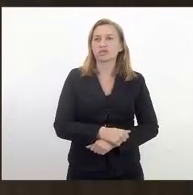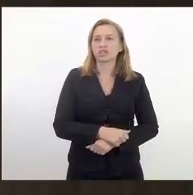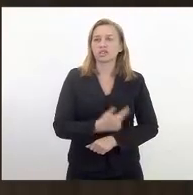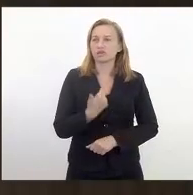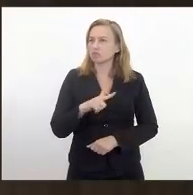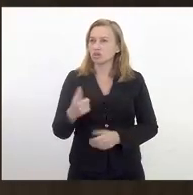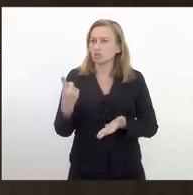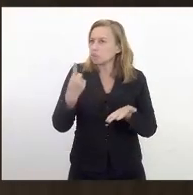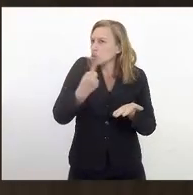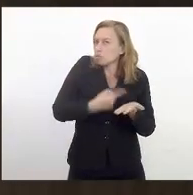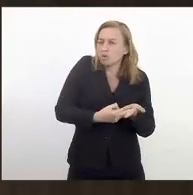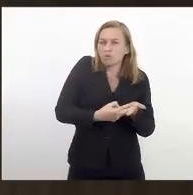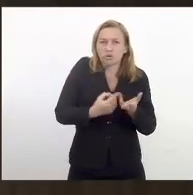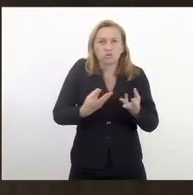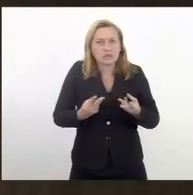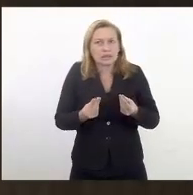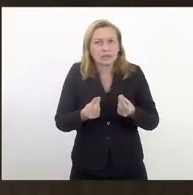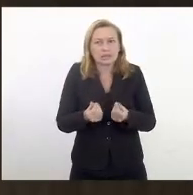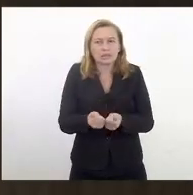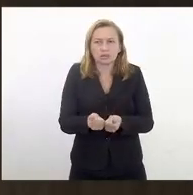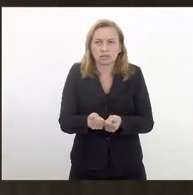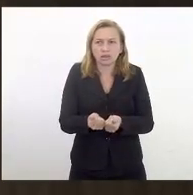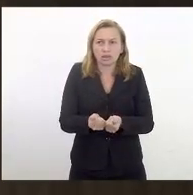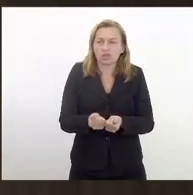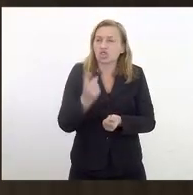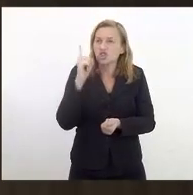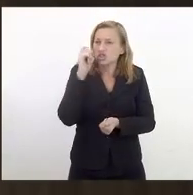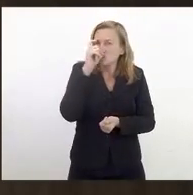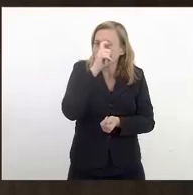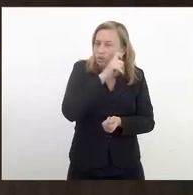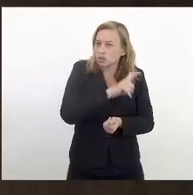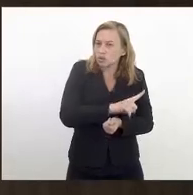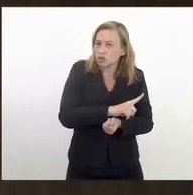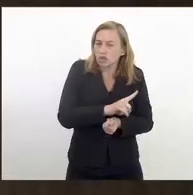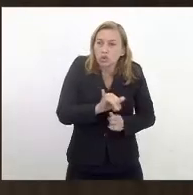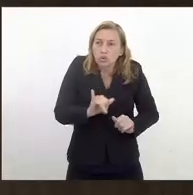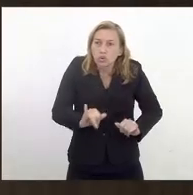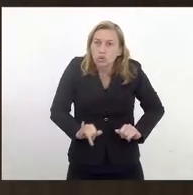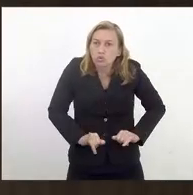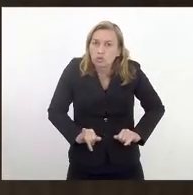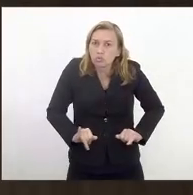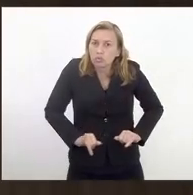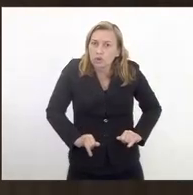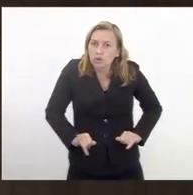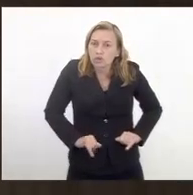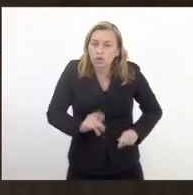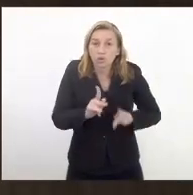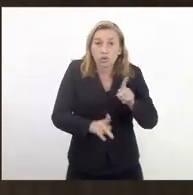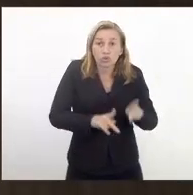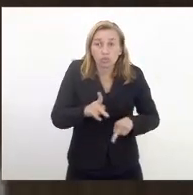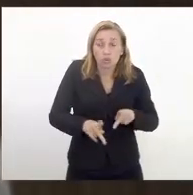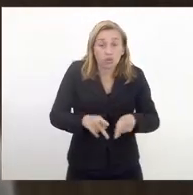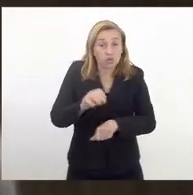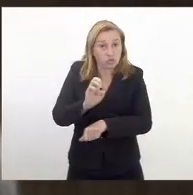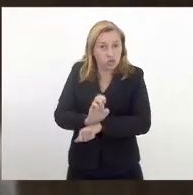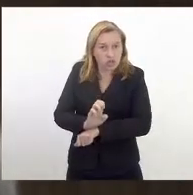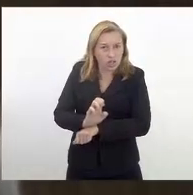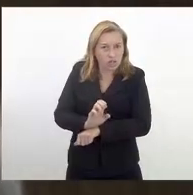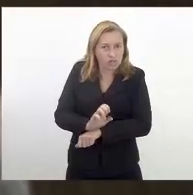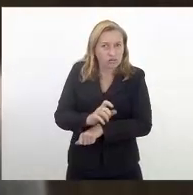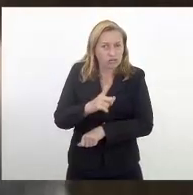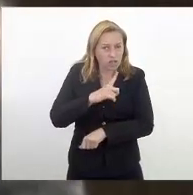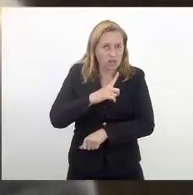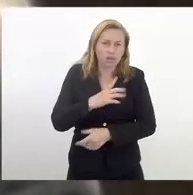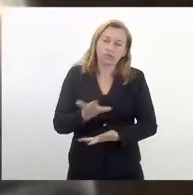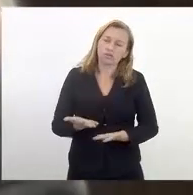compromisso ou sensibilidade uma dificuldade com sofrimento que o povo do Estado Rodrigo está enfrentando